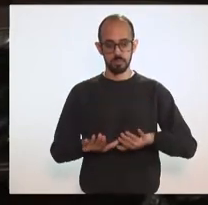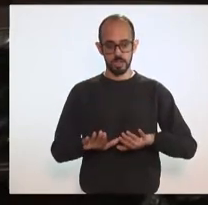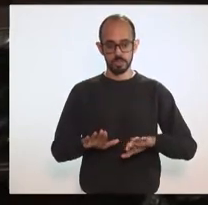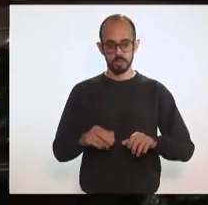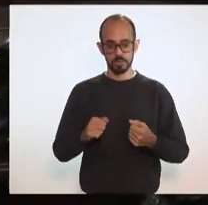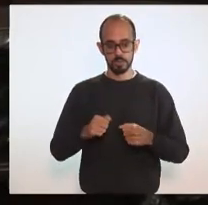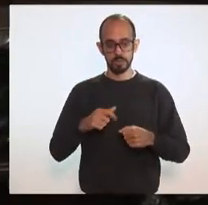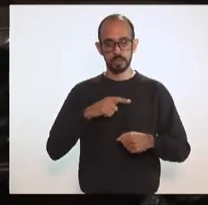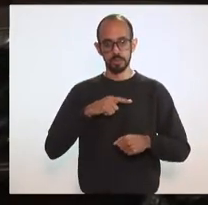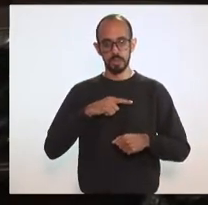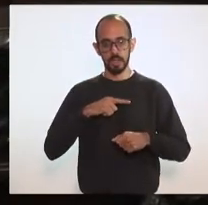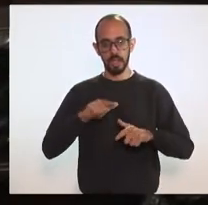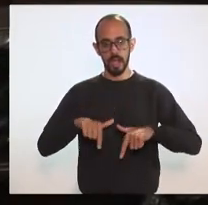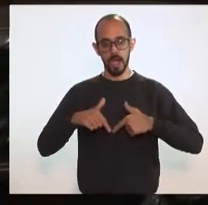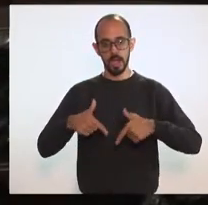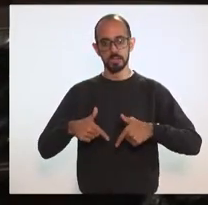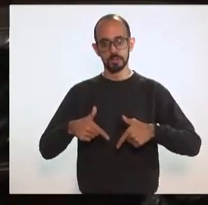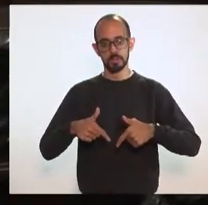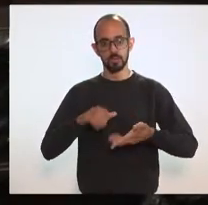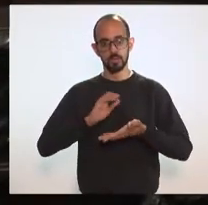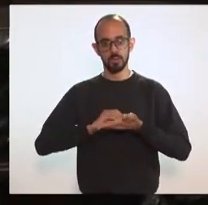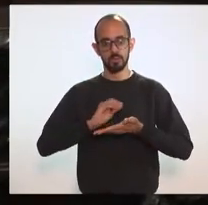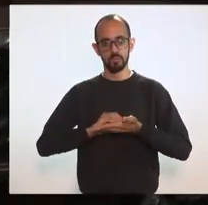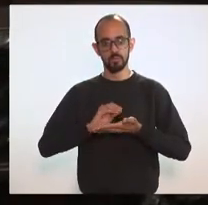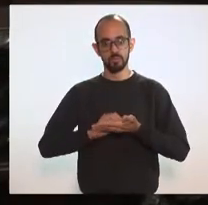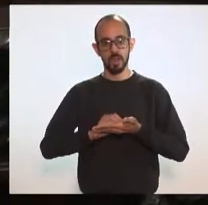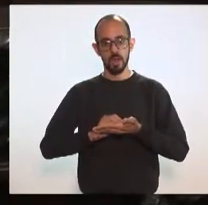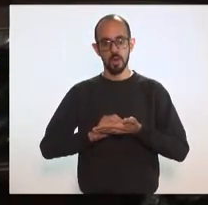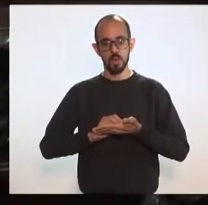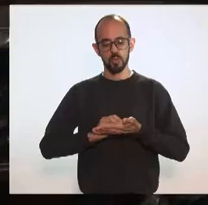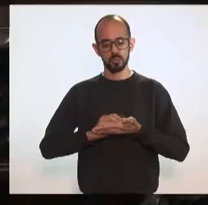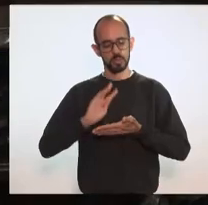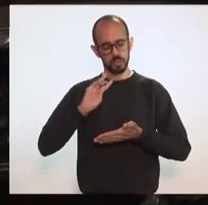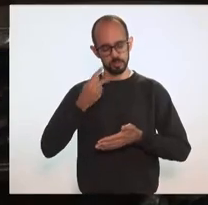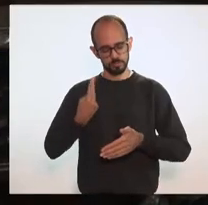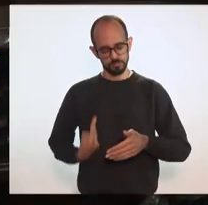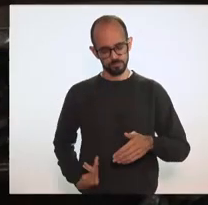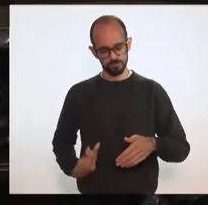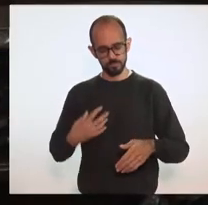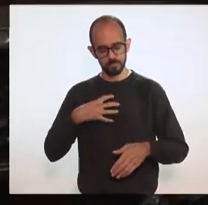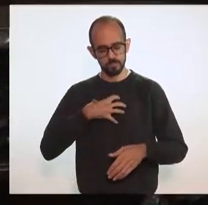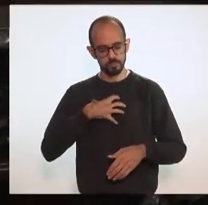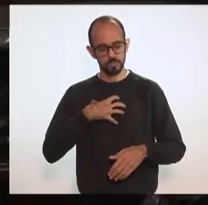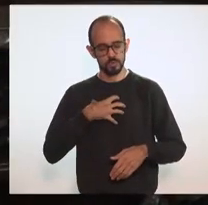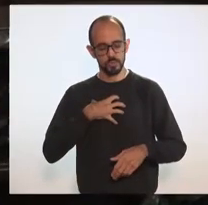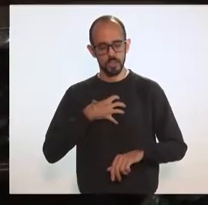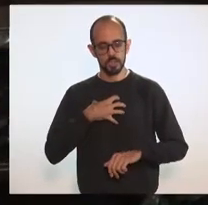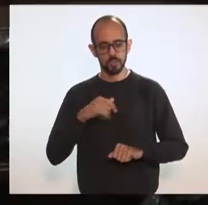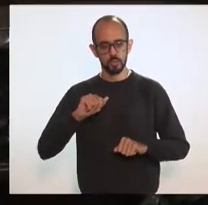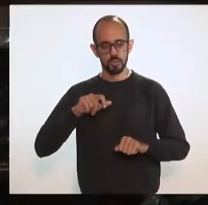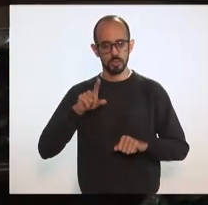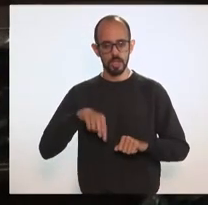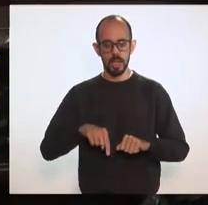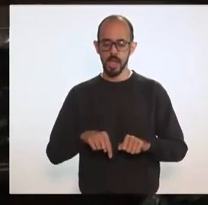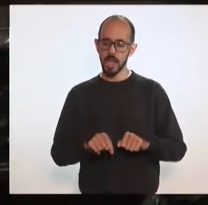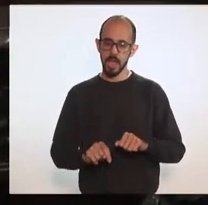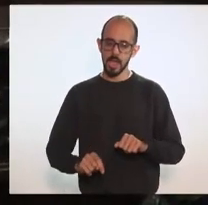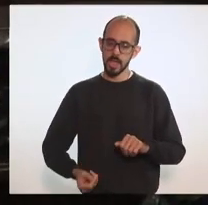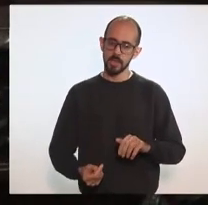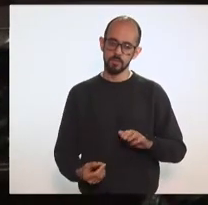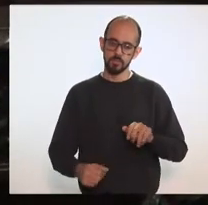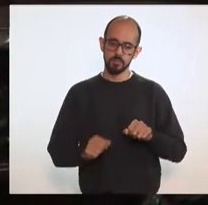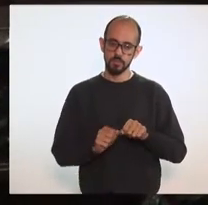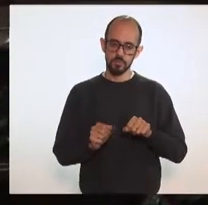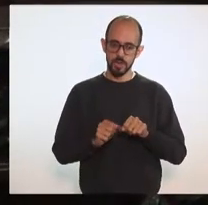completamente desumanas do governador em exercício em apostar em maior letalidade nas